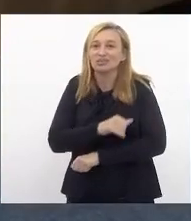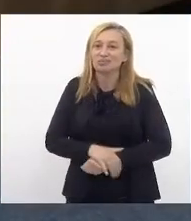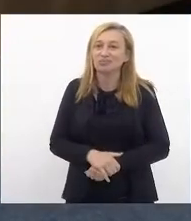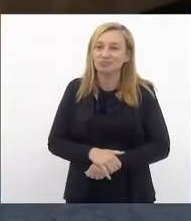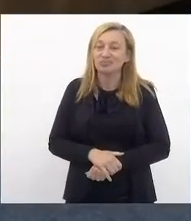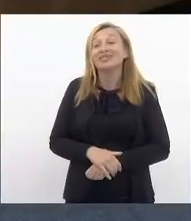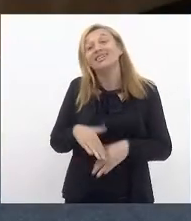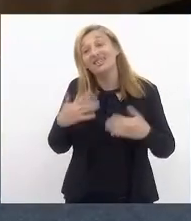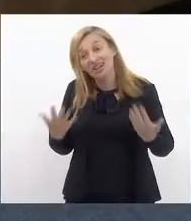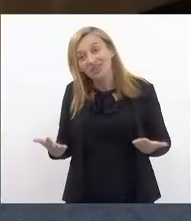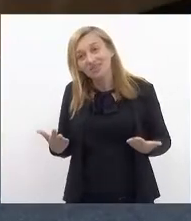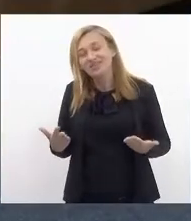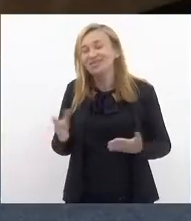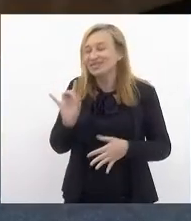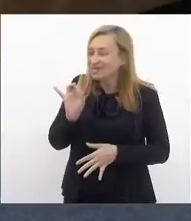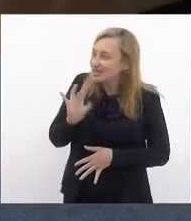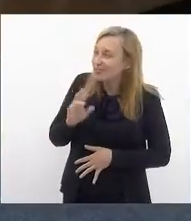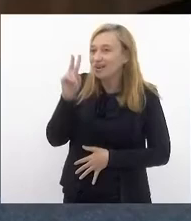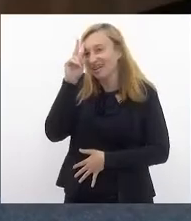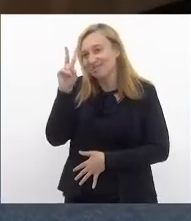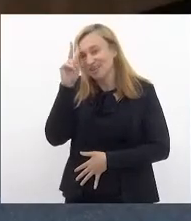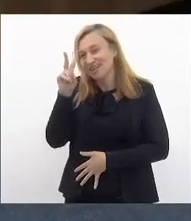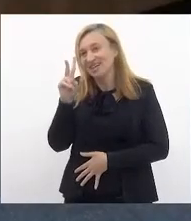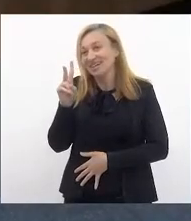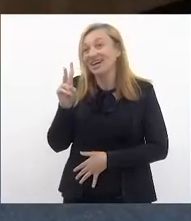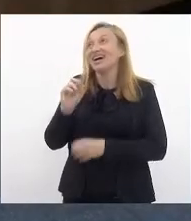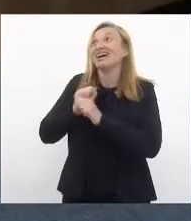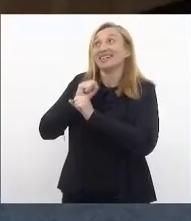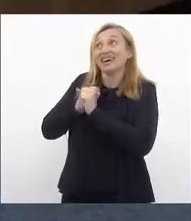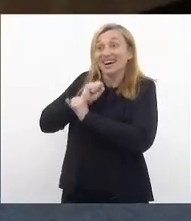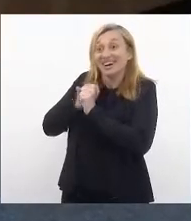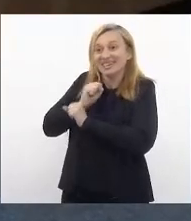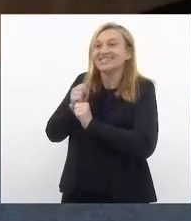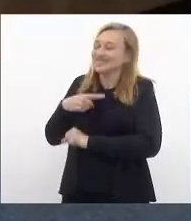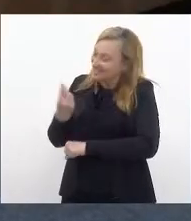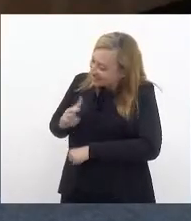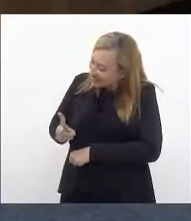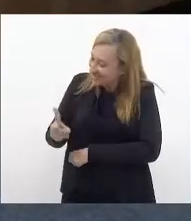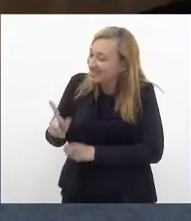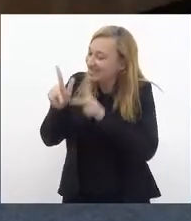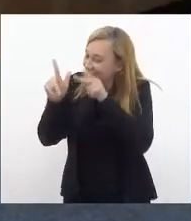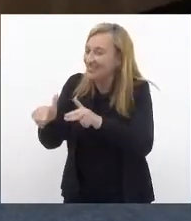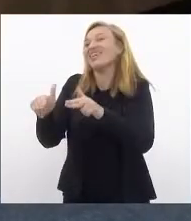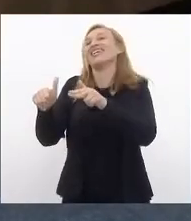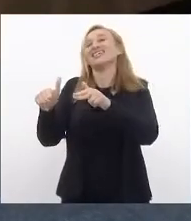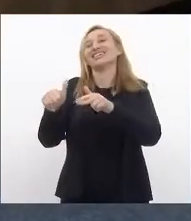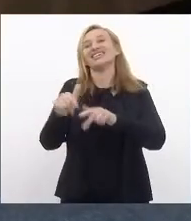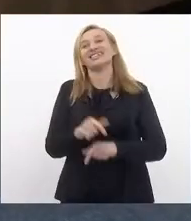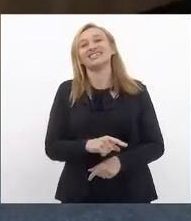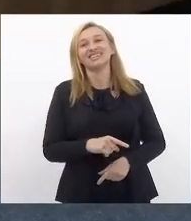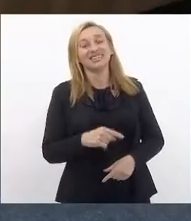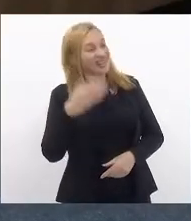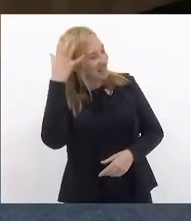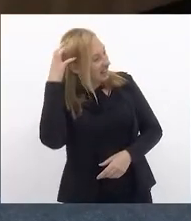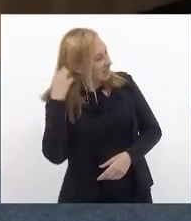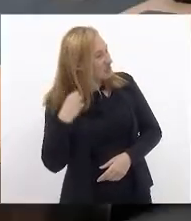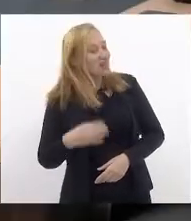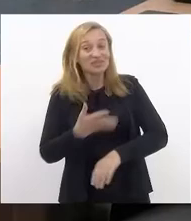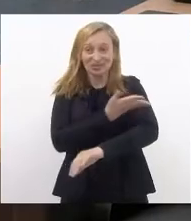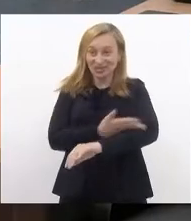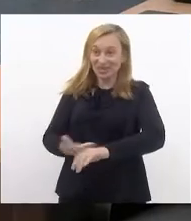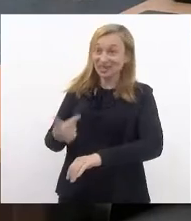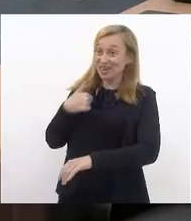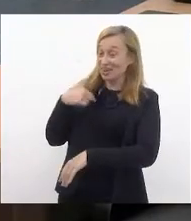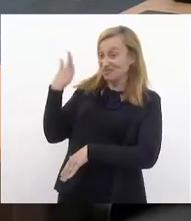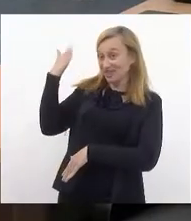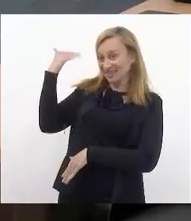Janeiro então só para lembrar que já tem tempo e nós continuamos na mesma briga os nossos cabelos brancos eu